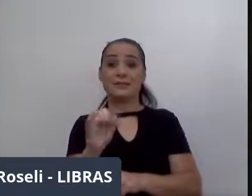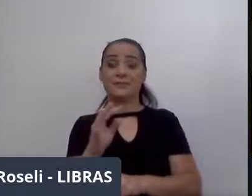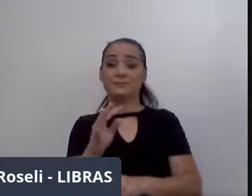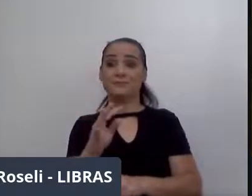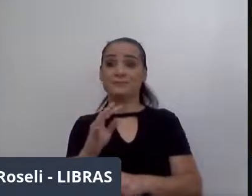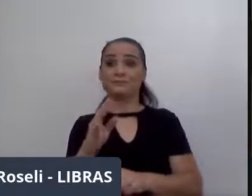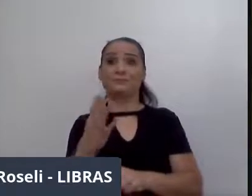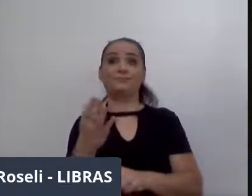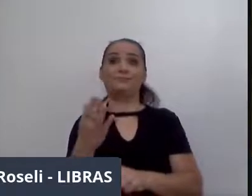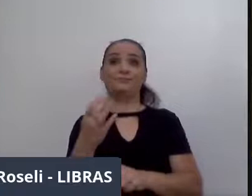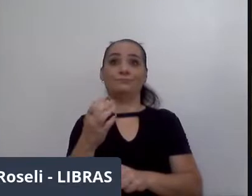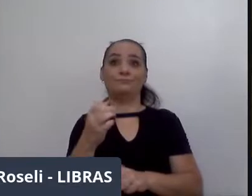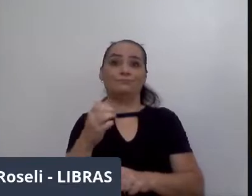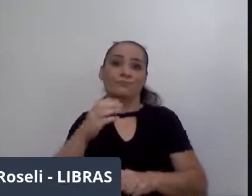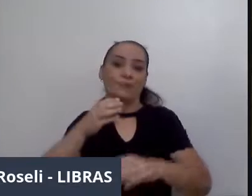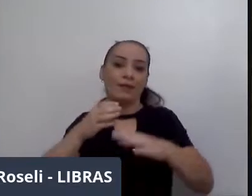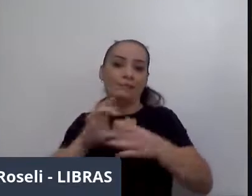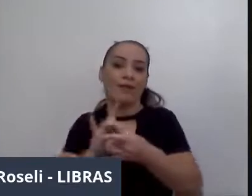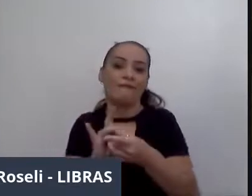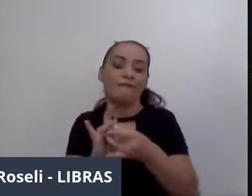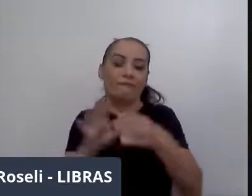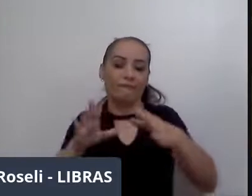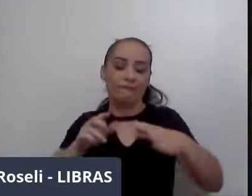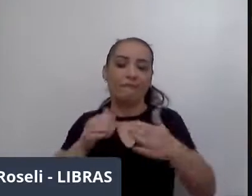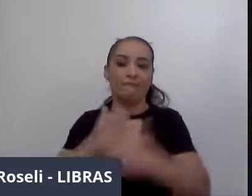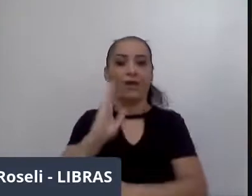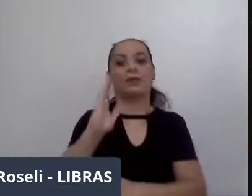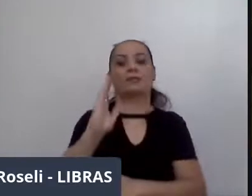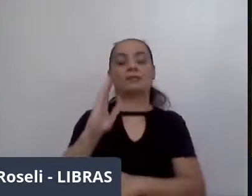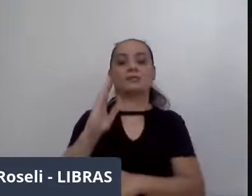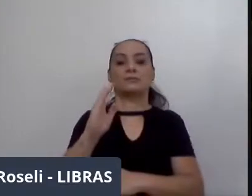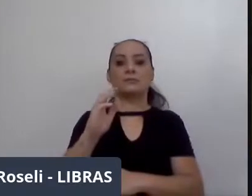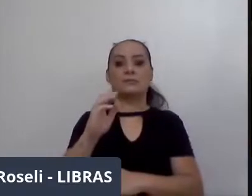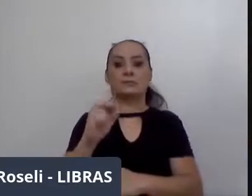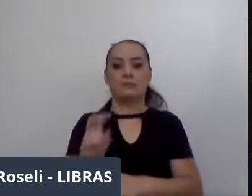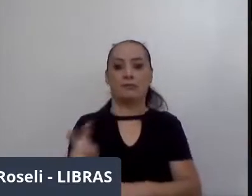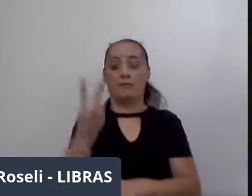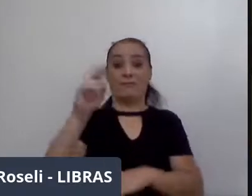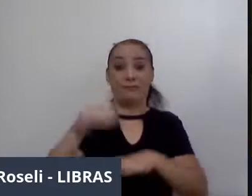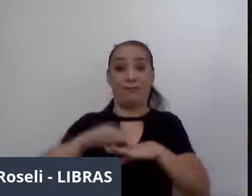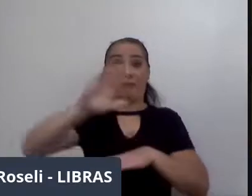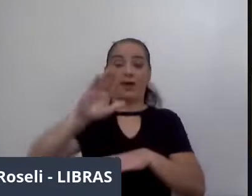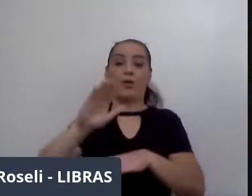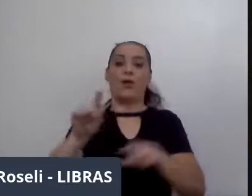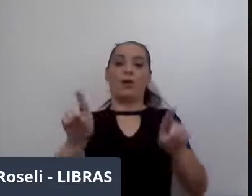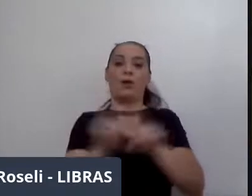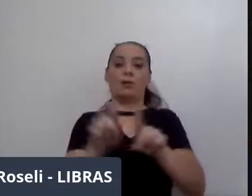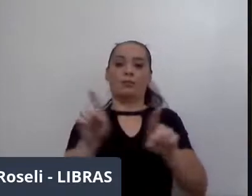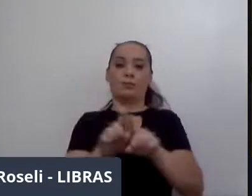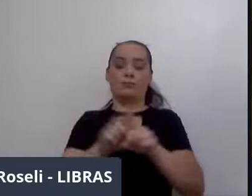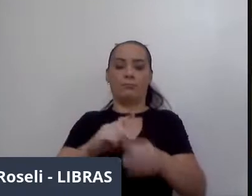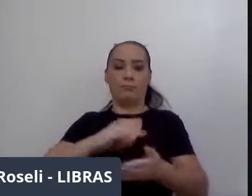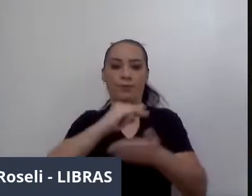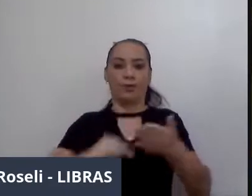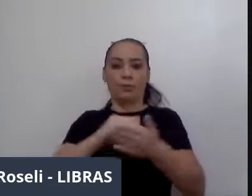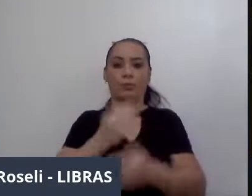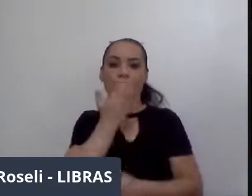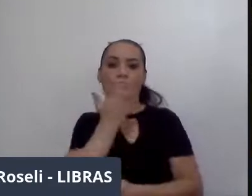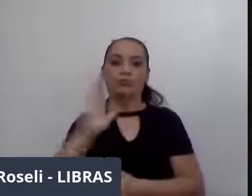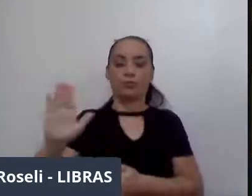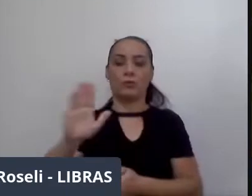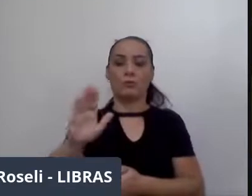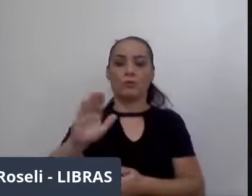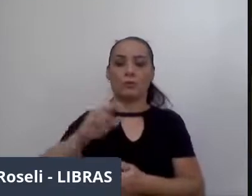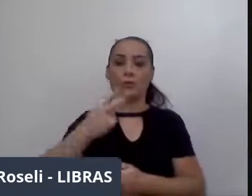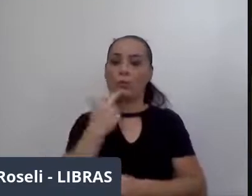para R$ 14.000. Além disso, é necessário apresentar a tradução juramentada da documentação que não esteja em línguas francas, que